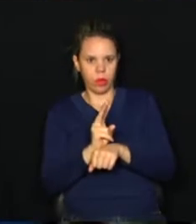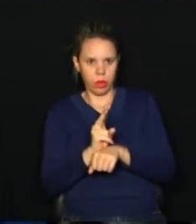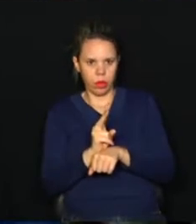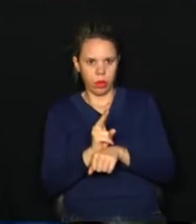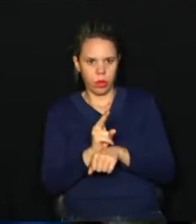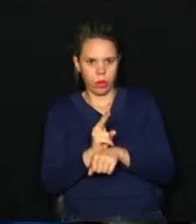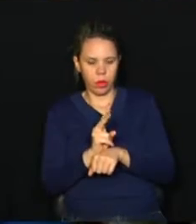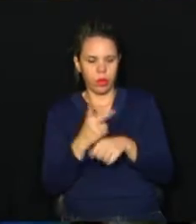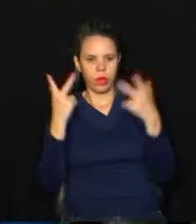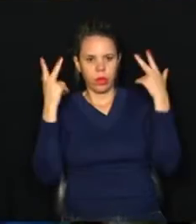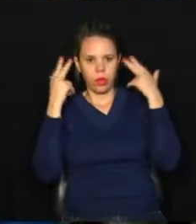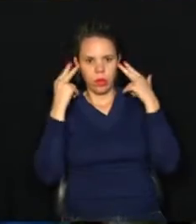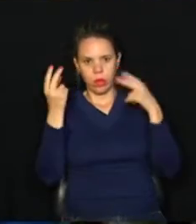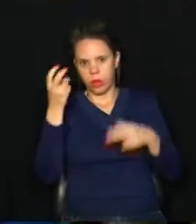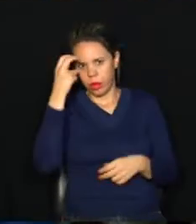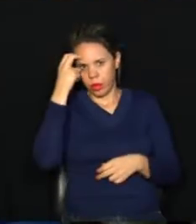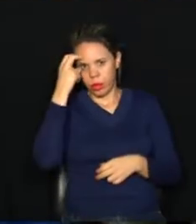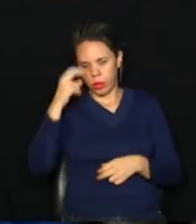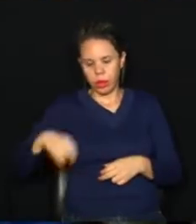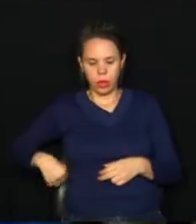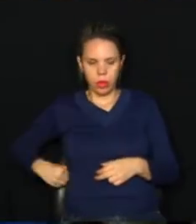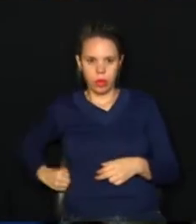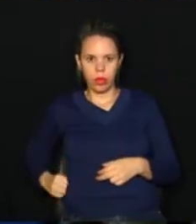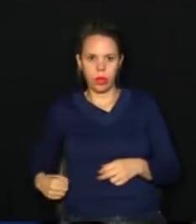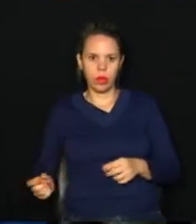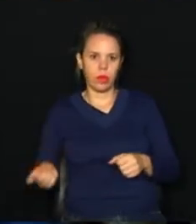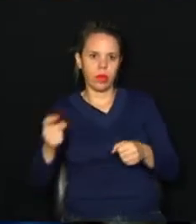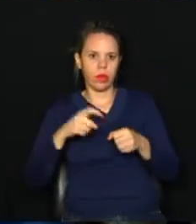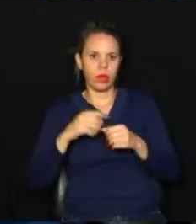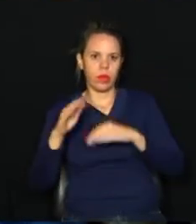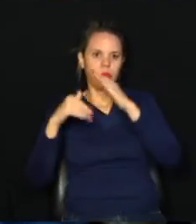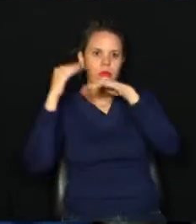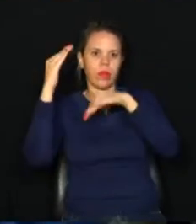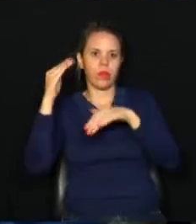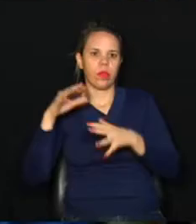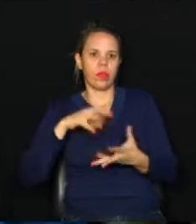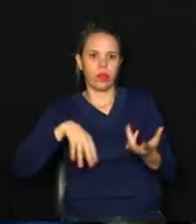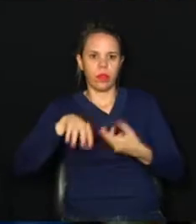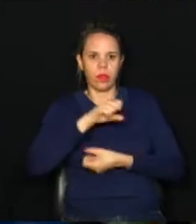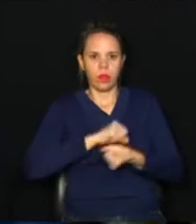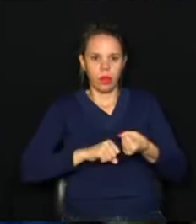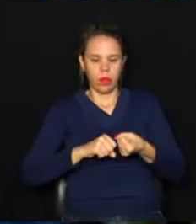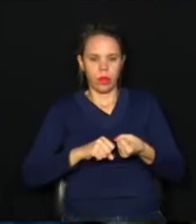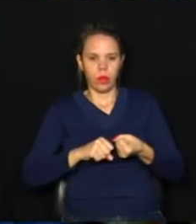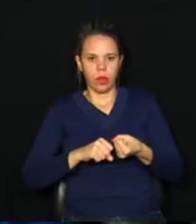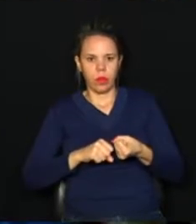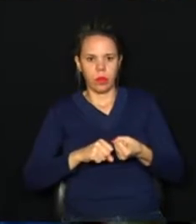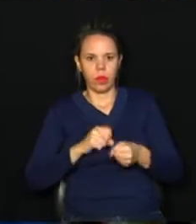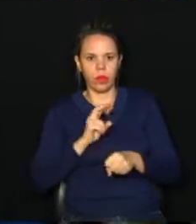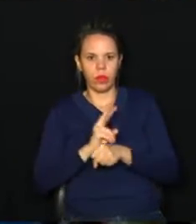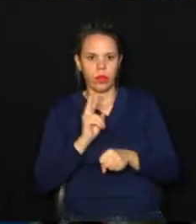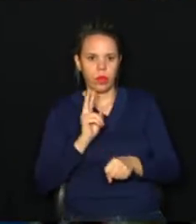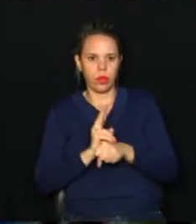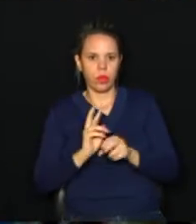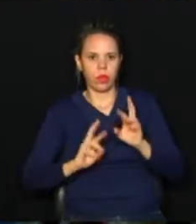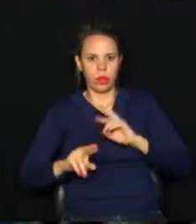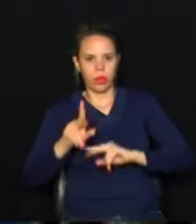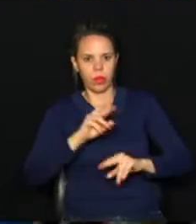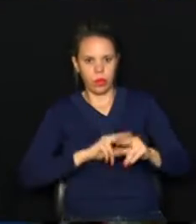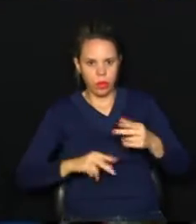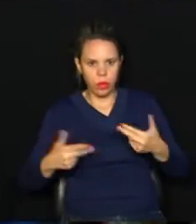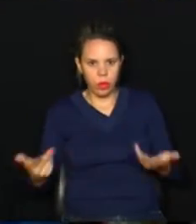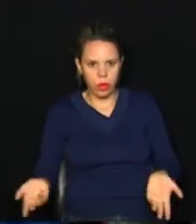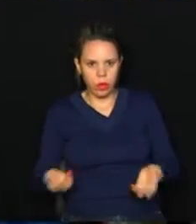patrimônio natural e cultural e voltadas ao desenvolvimento sustentável, à conservação da